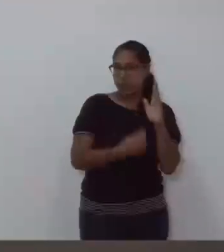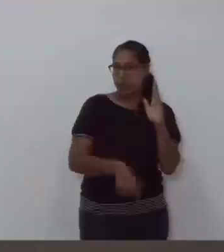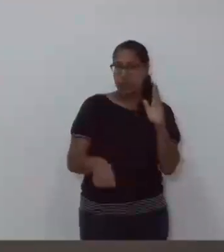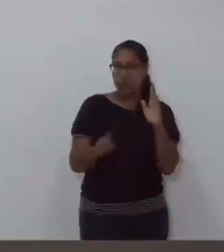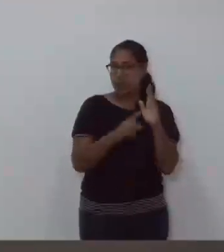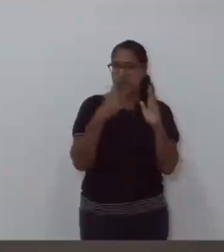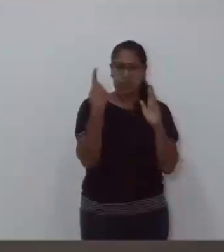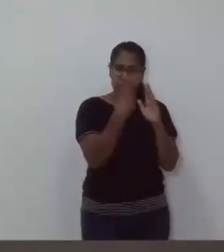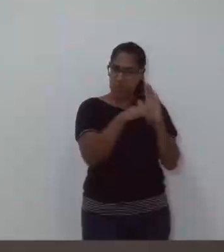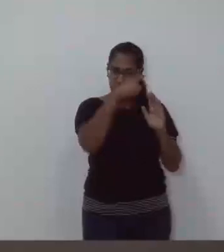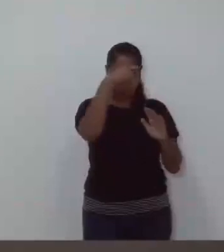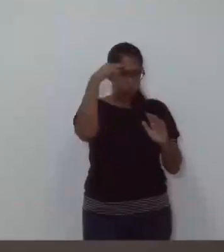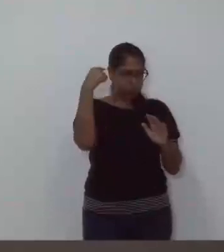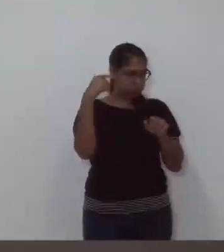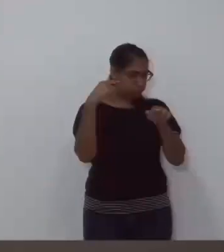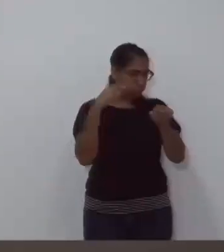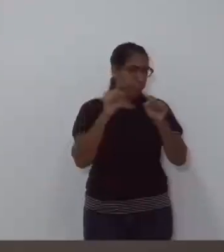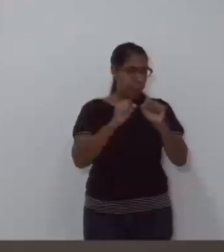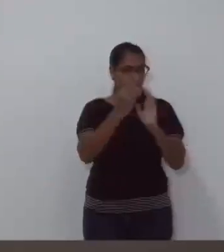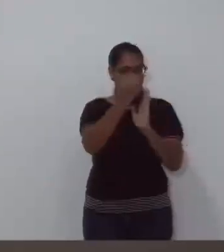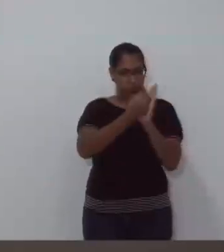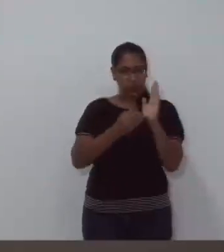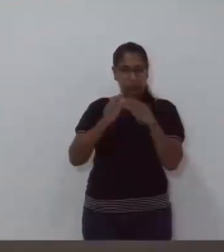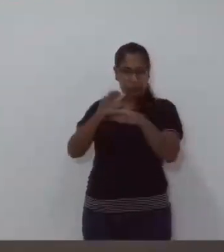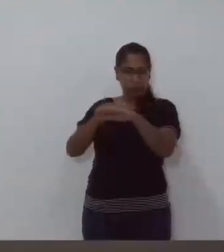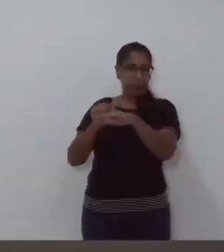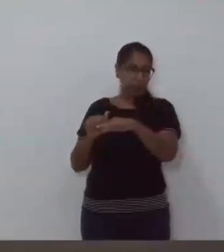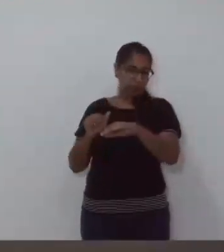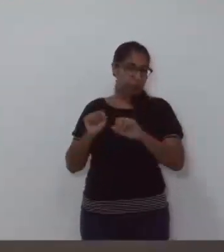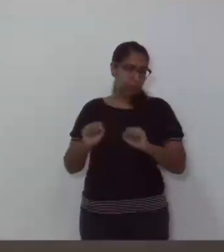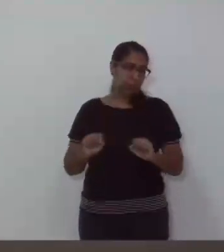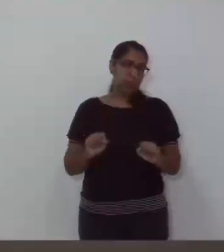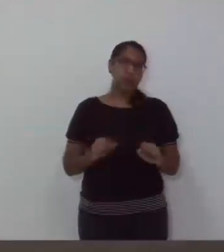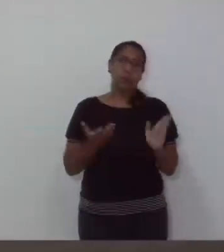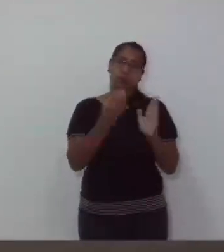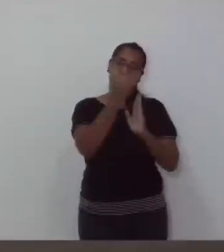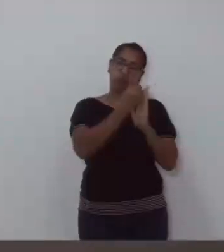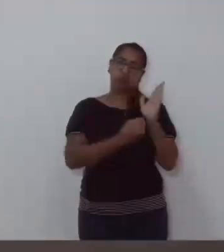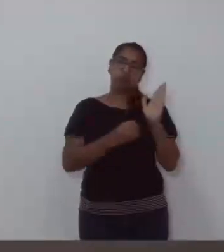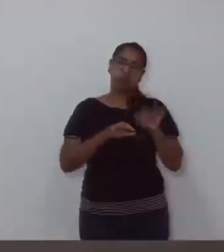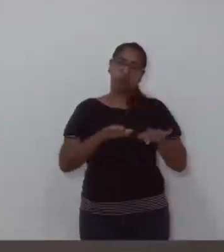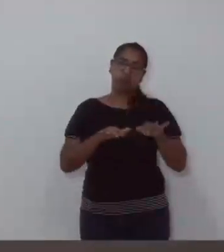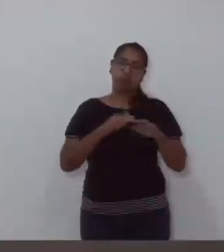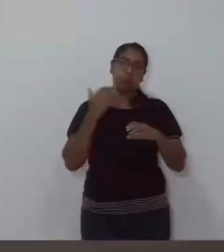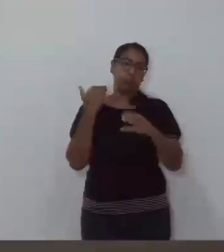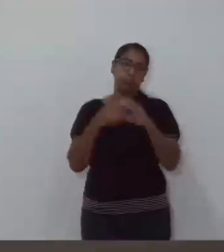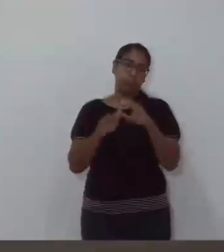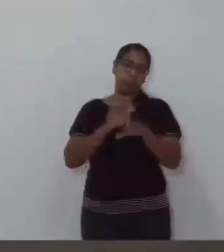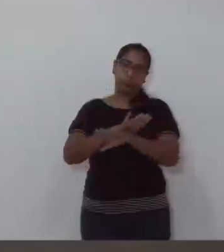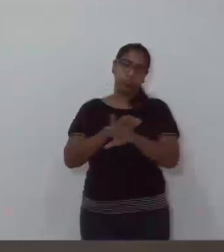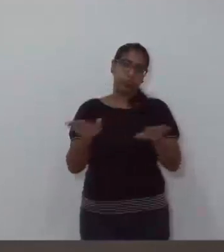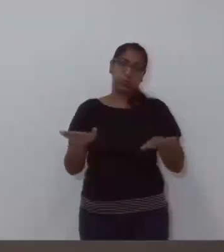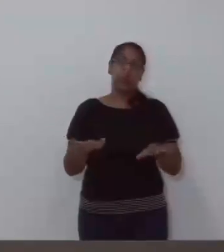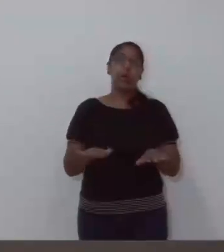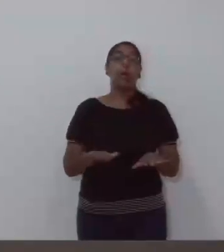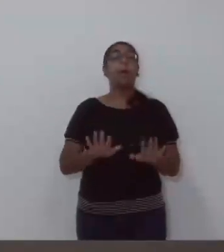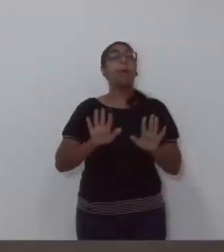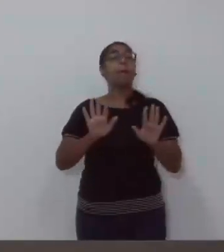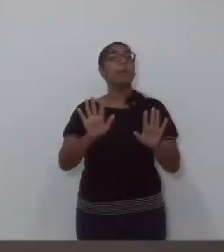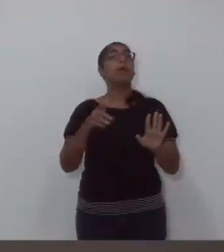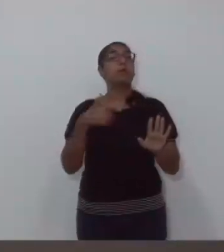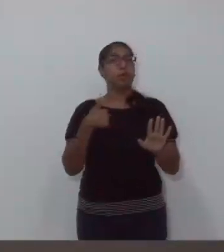Vossa Excelência, vereador Edson PC, através de ofício. Mas eu vou